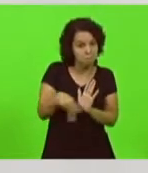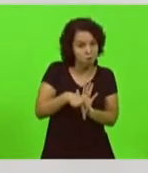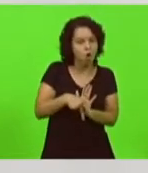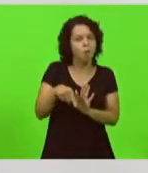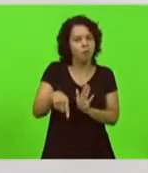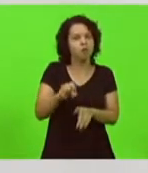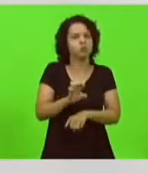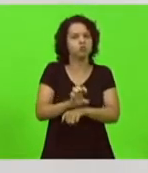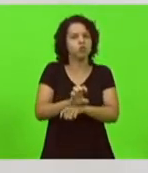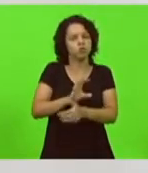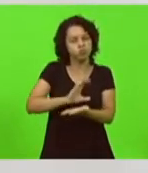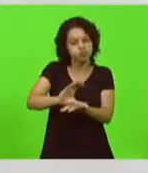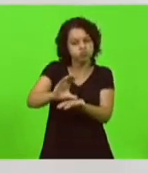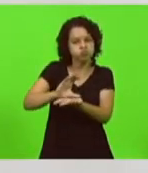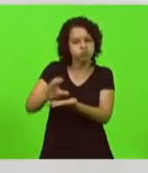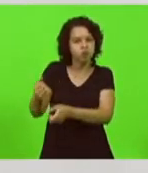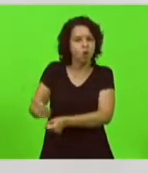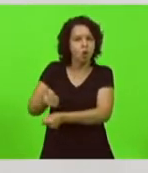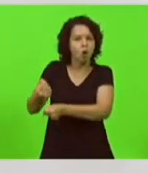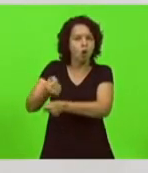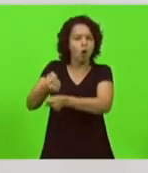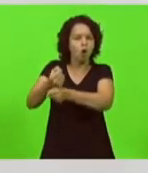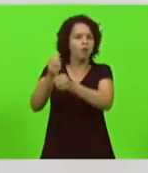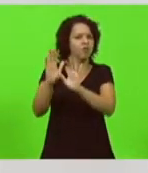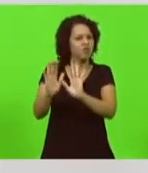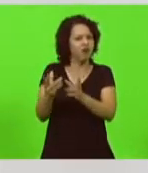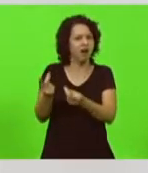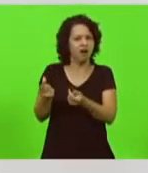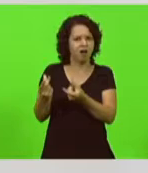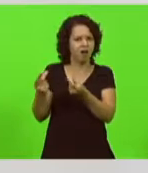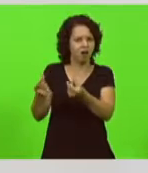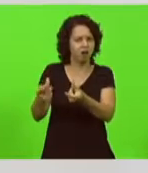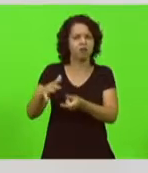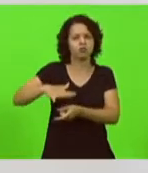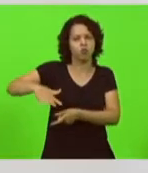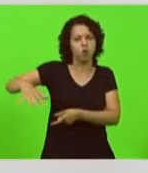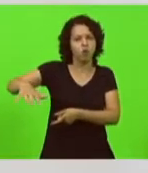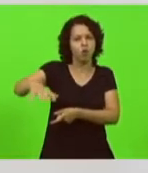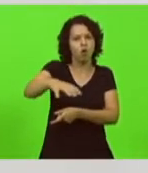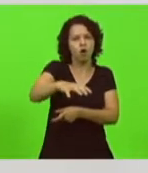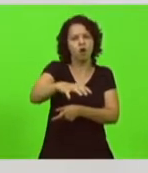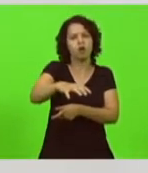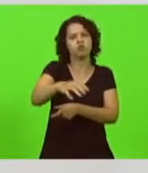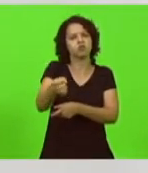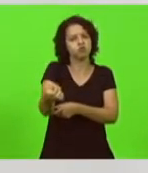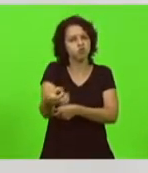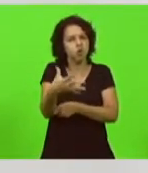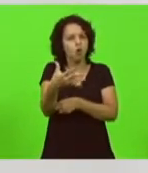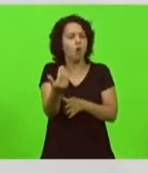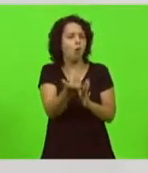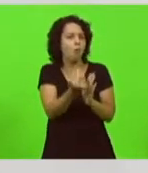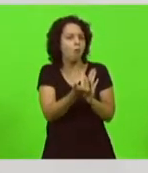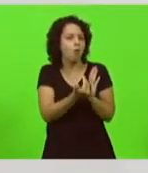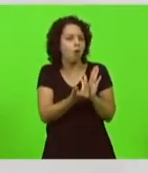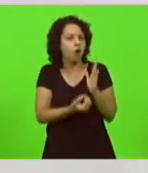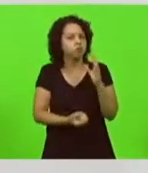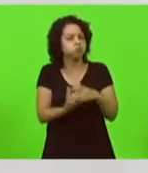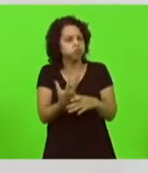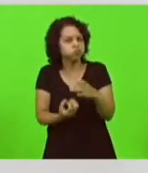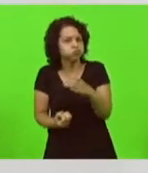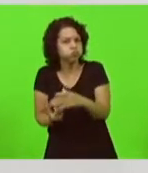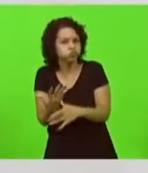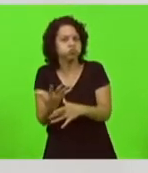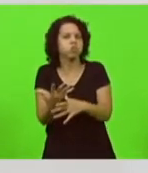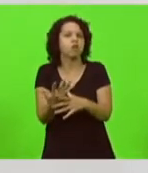em obras há muito demandadas em todas as regiões, abrindo novos programas, fortalecendo a relação com todos